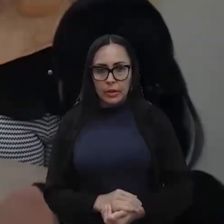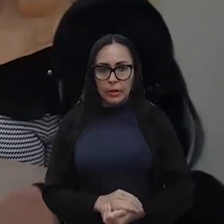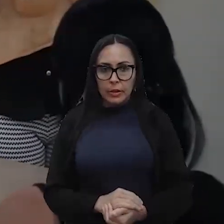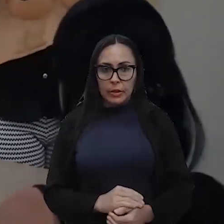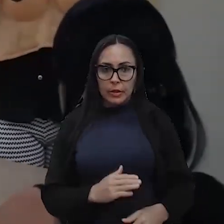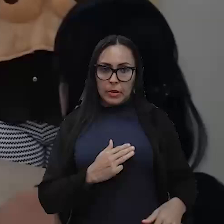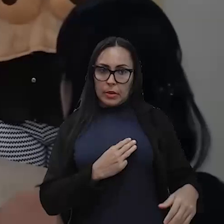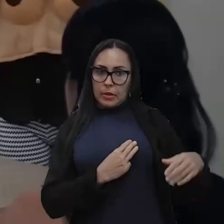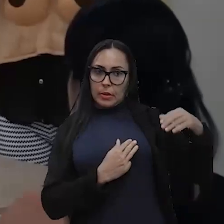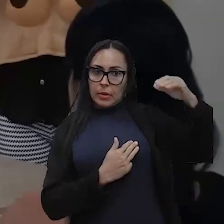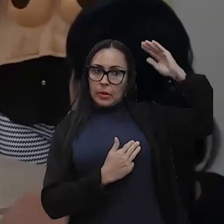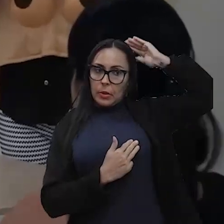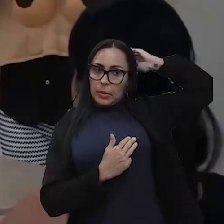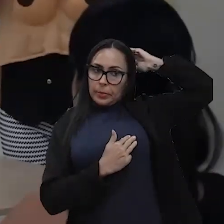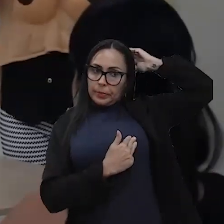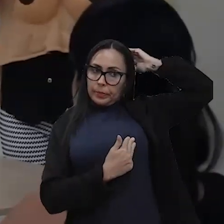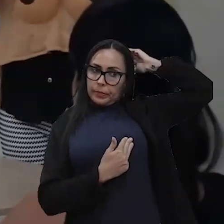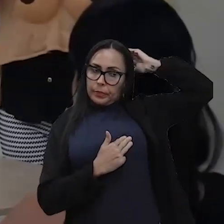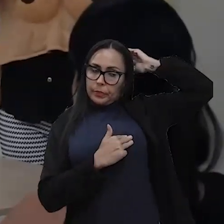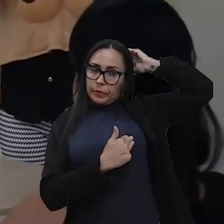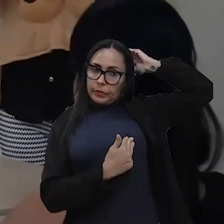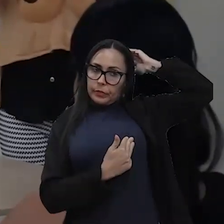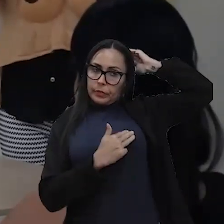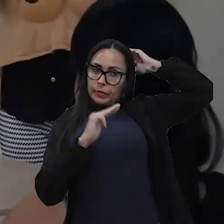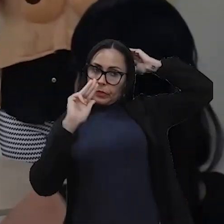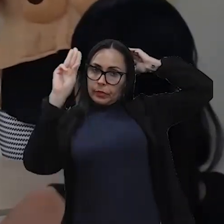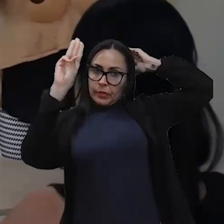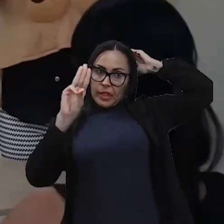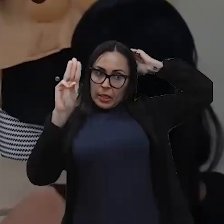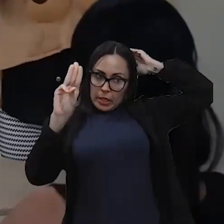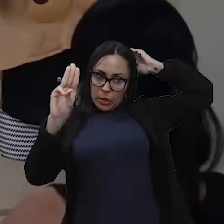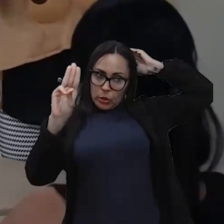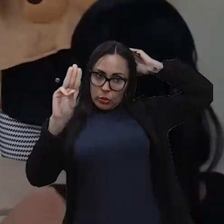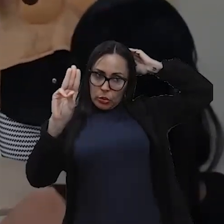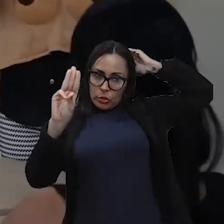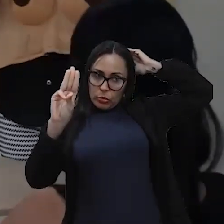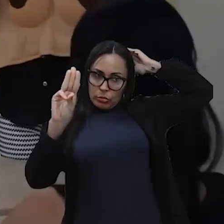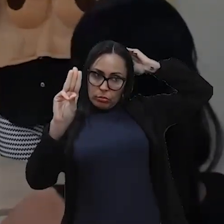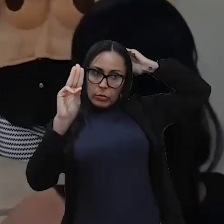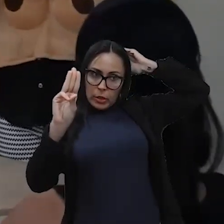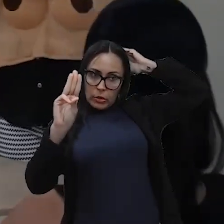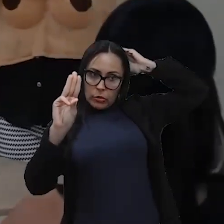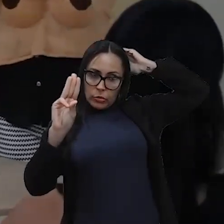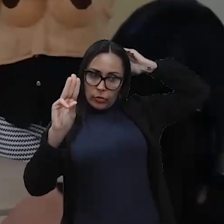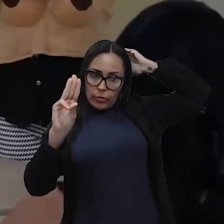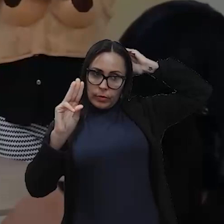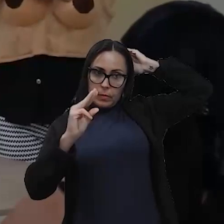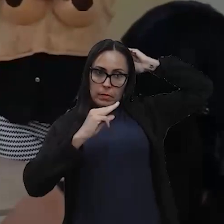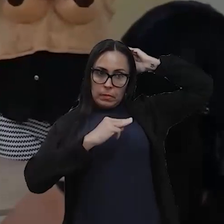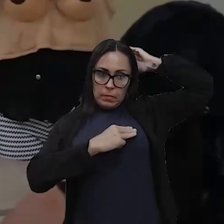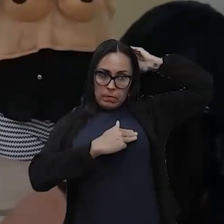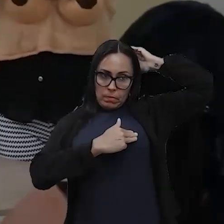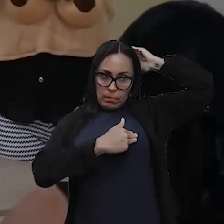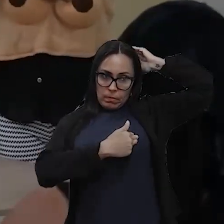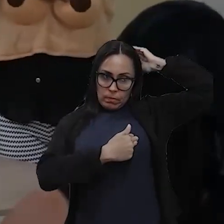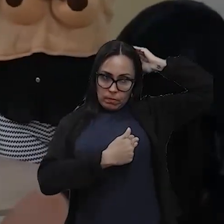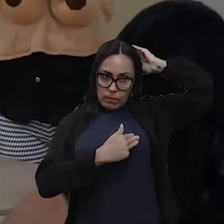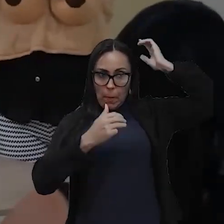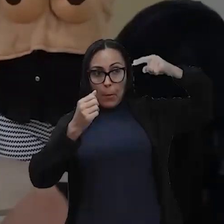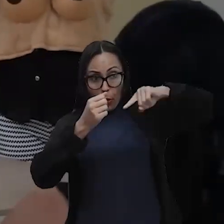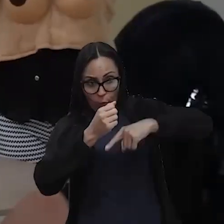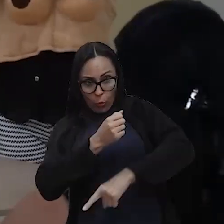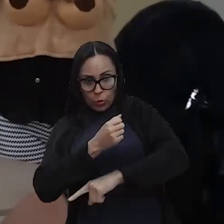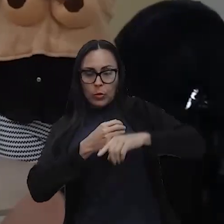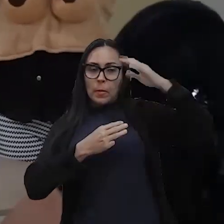tocou. Então, ó, do mamilo. Vai lá, ó. 3 dedos firmes e profundos, ó, profundos,